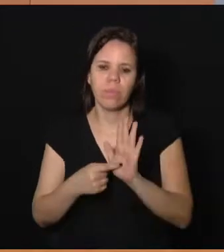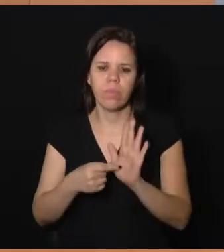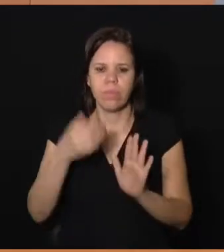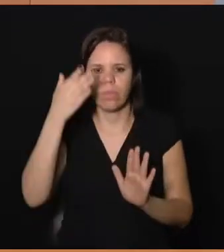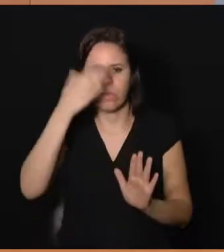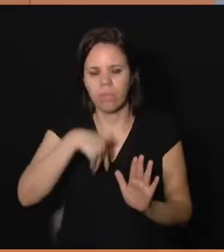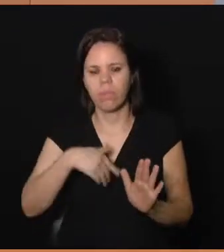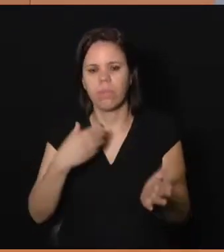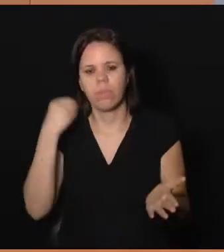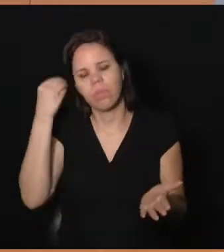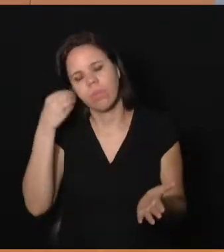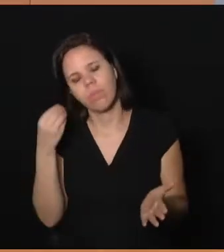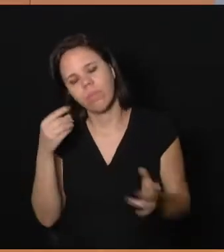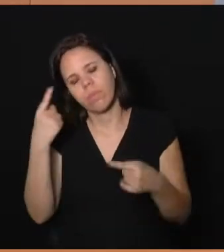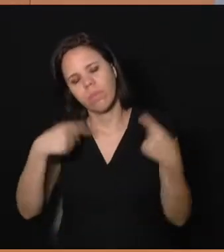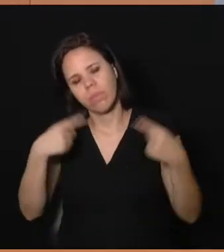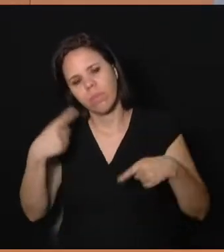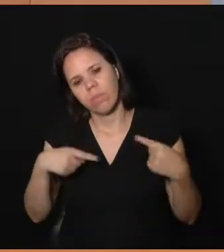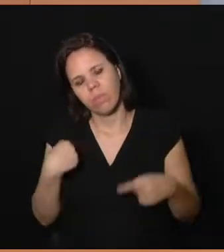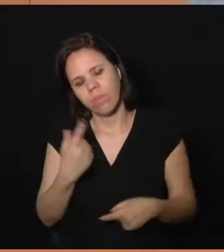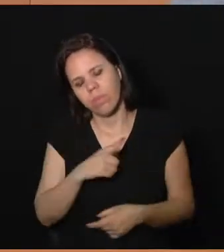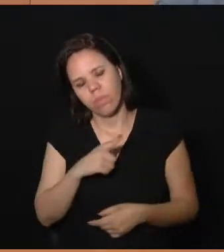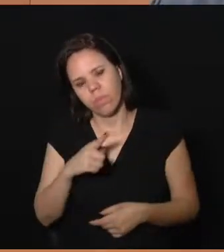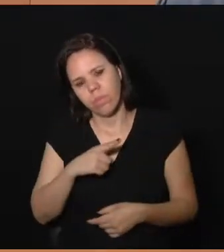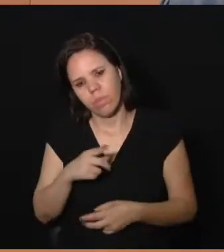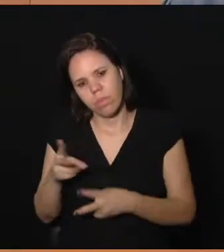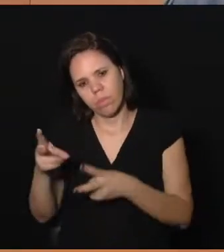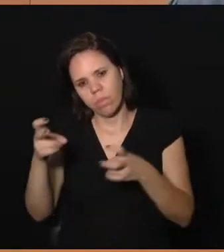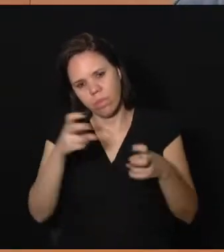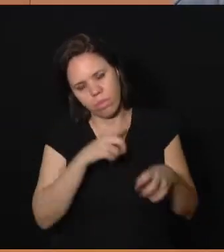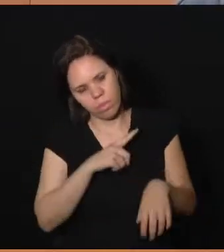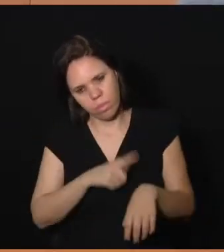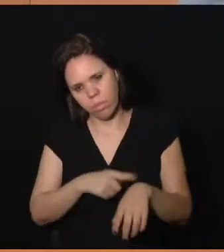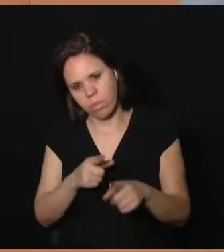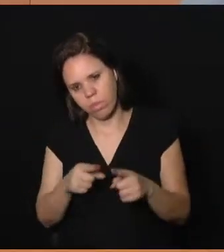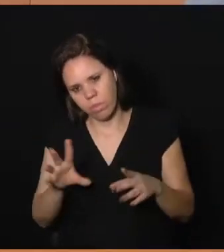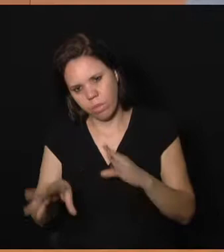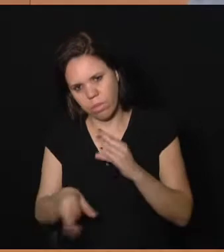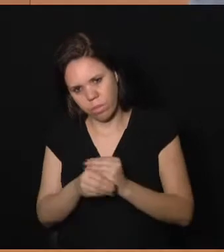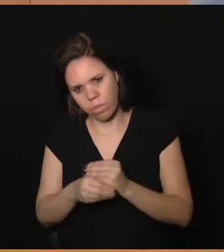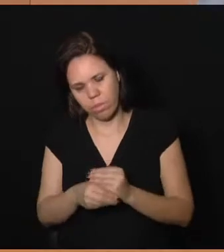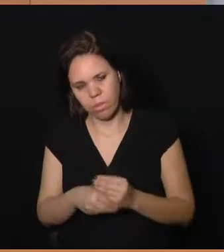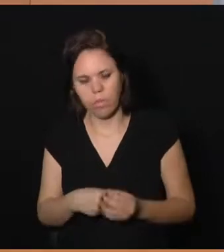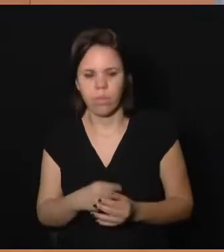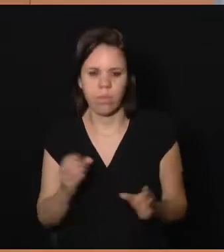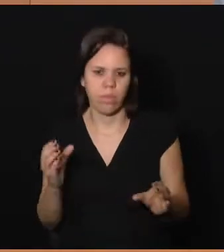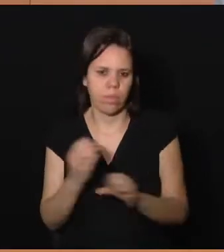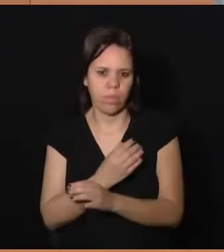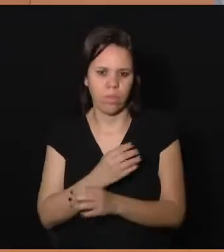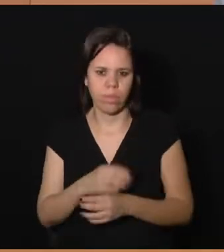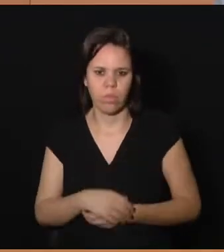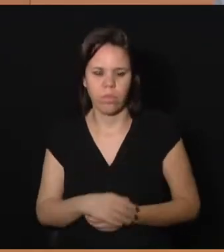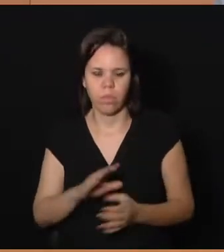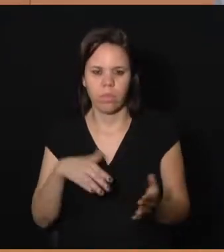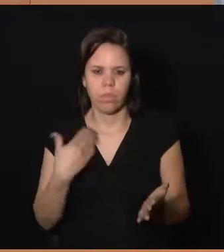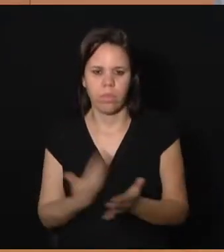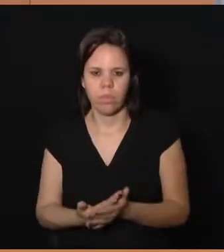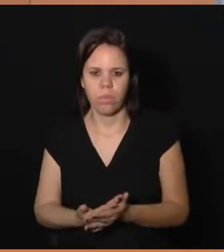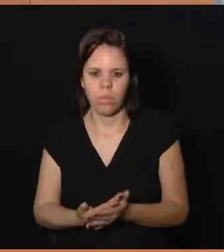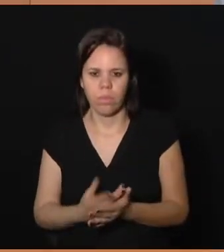discussões. Nós tínhamos ali previsões para a sua implementação total